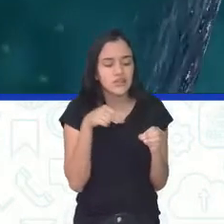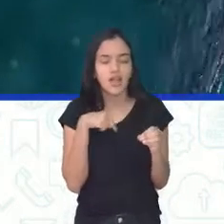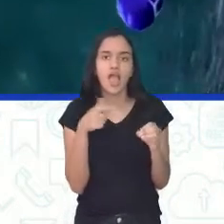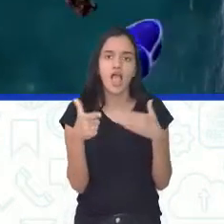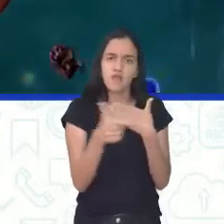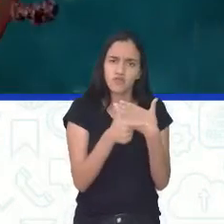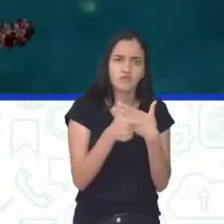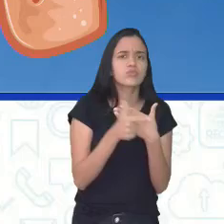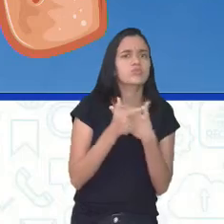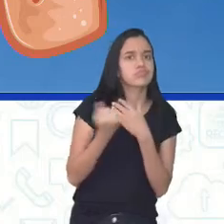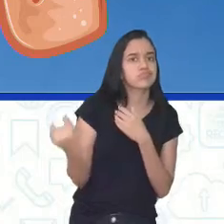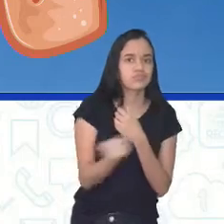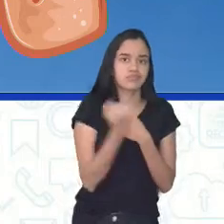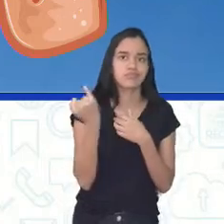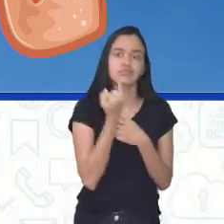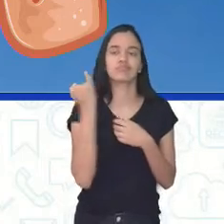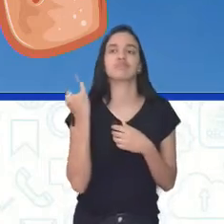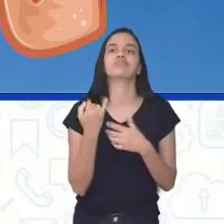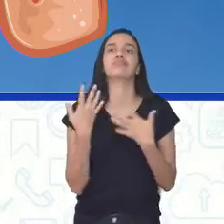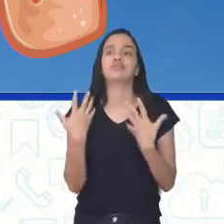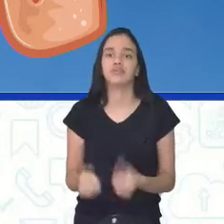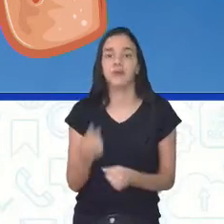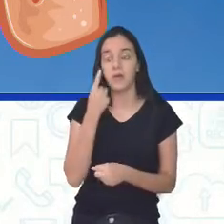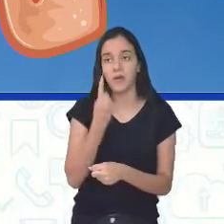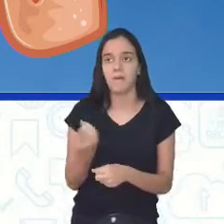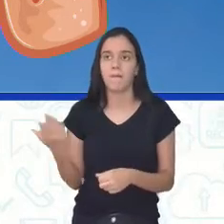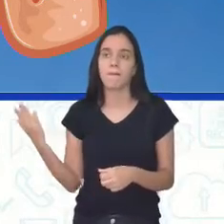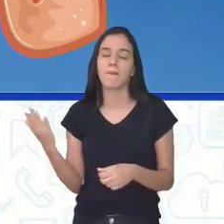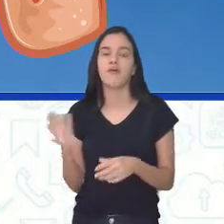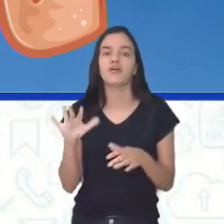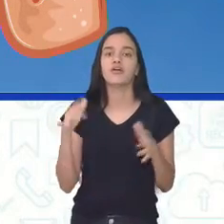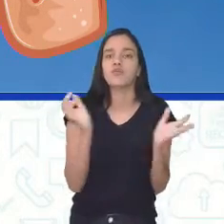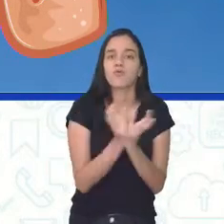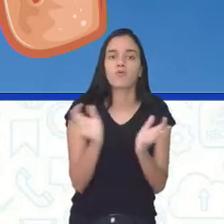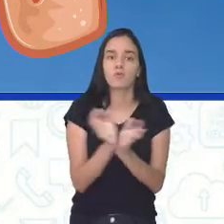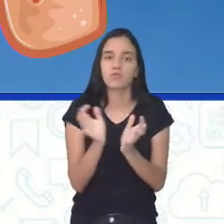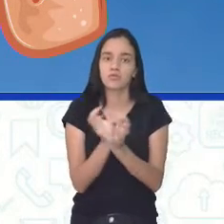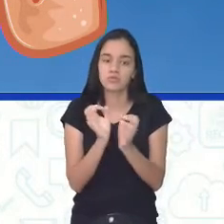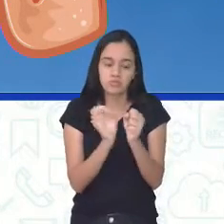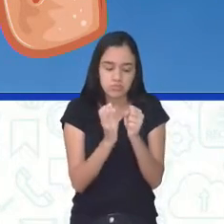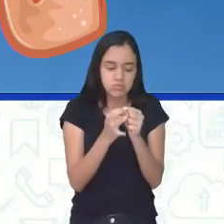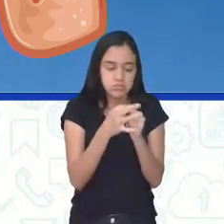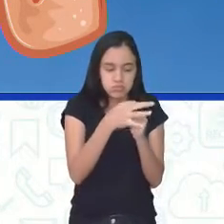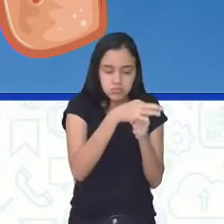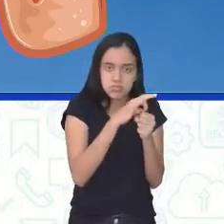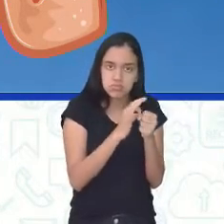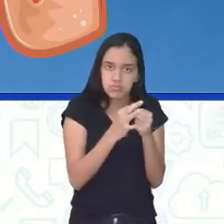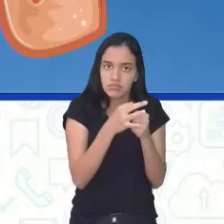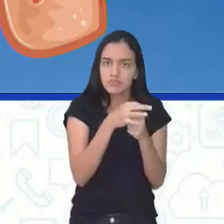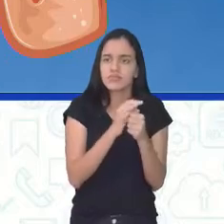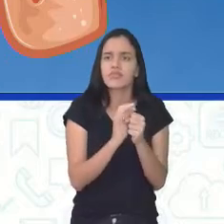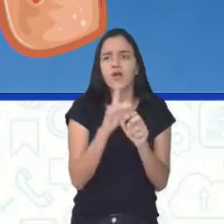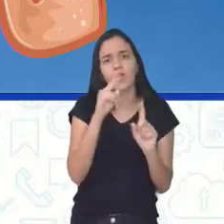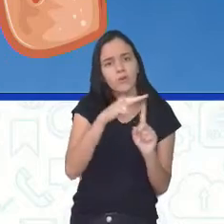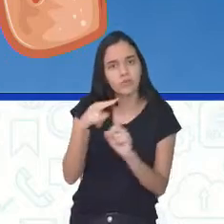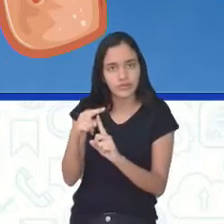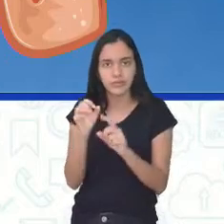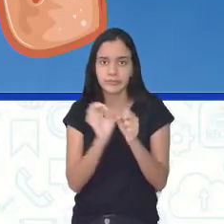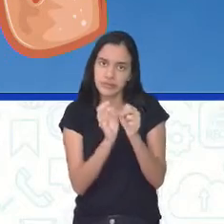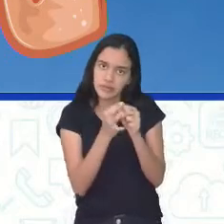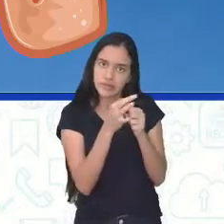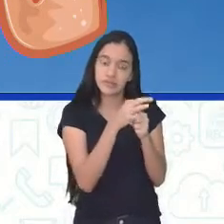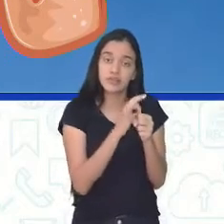funções importantes. Então, vamos lá. Com a reunião de célula, né? Eu vou mostrar aqui, né, alguns tipos de célula. Eu tenho